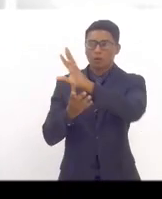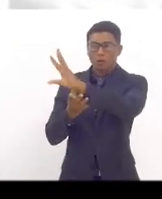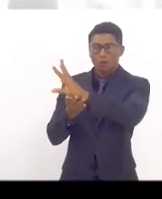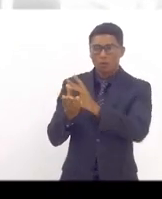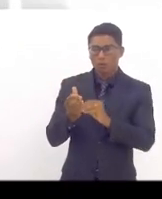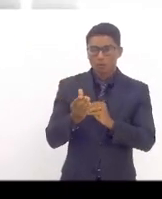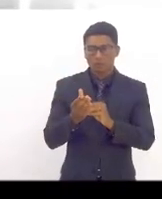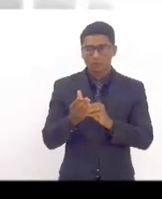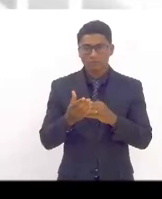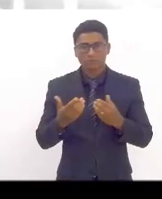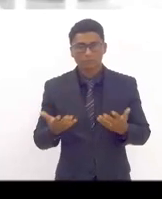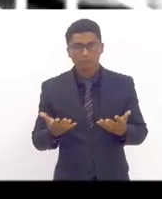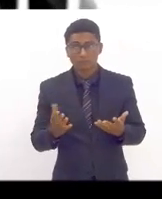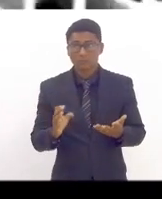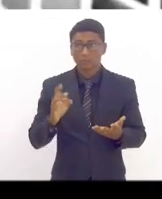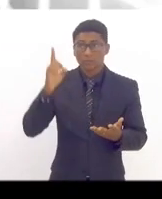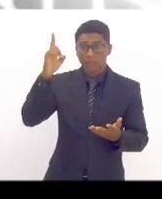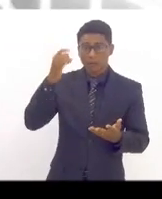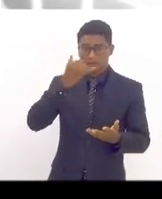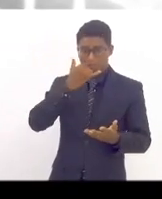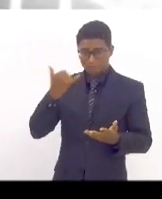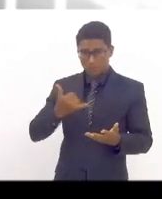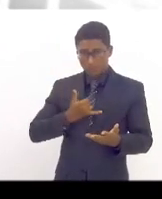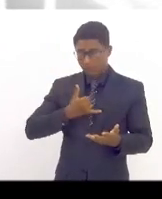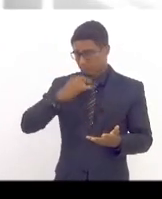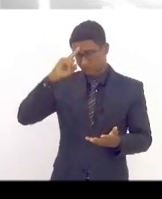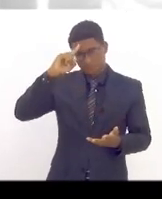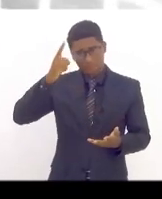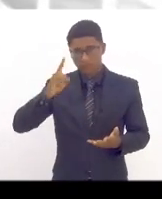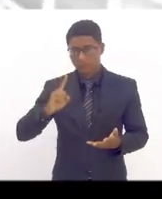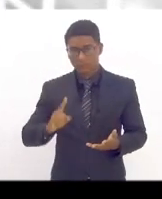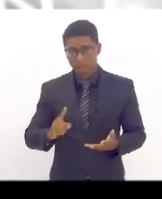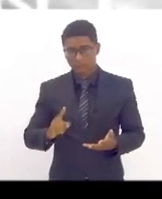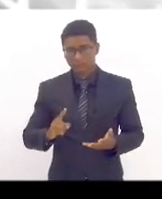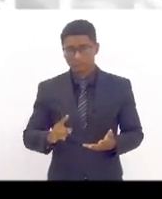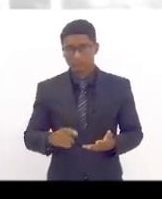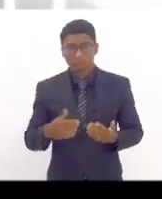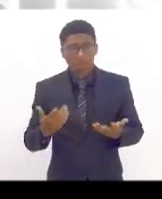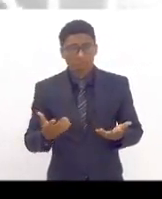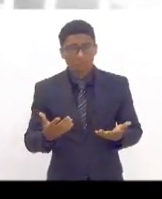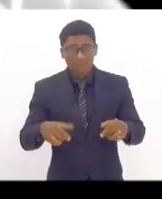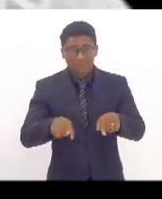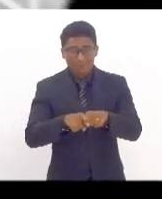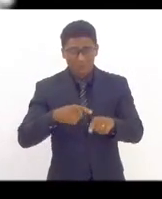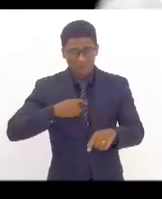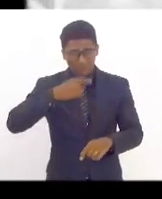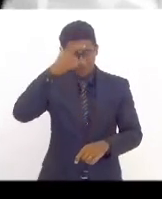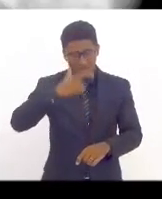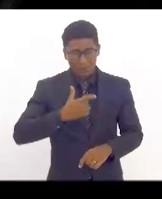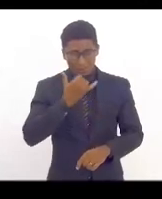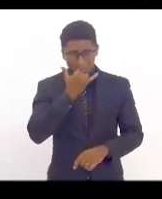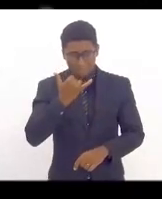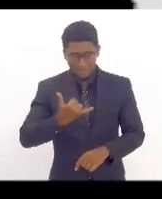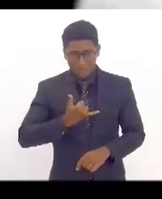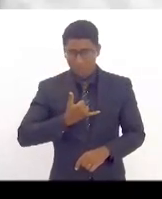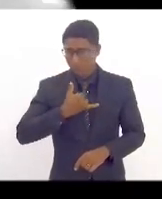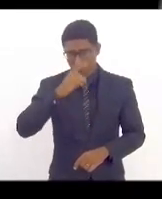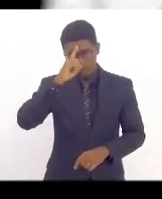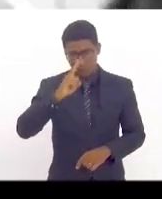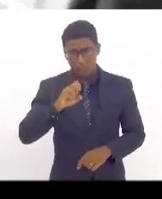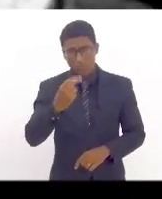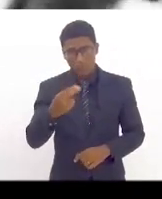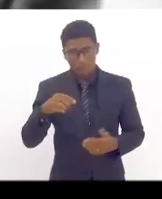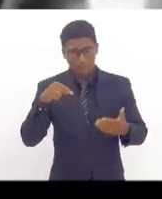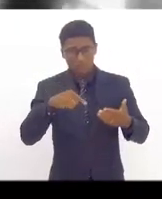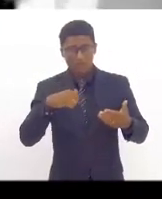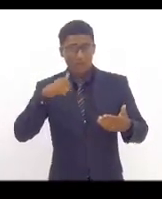não sei se Deus me perdoou pelo que eu fiz se eu me perdoo ou se minha filha